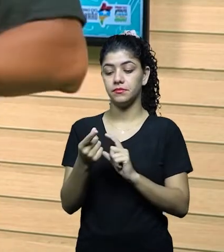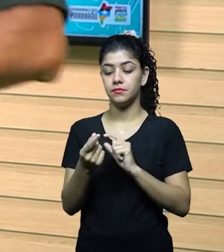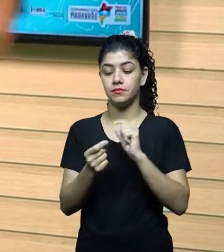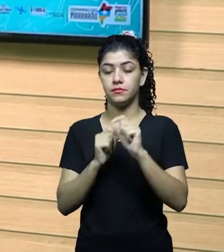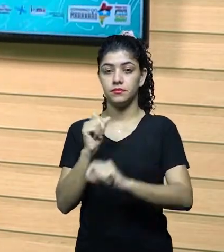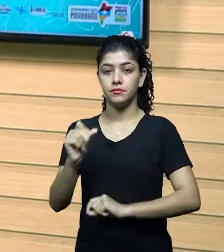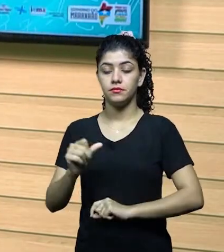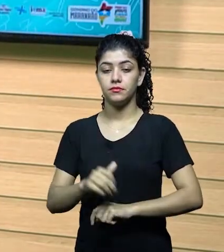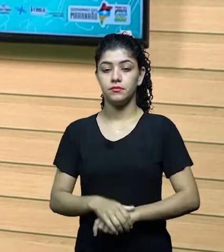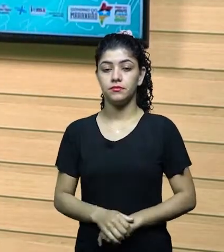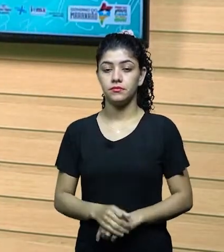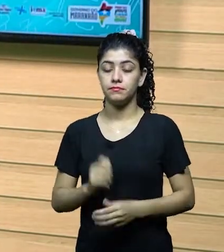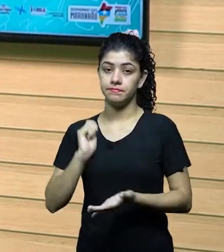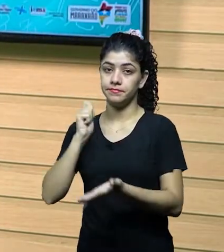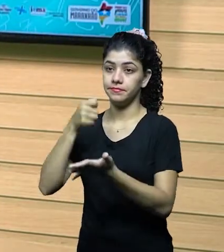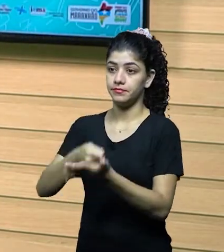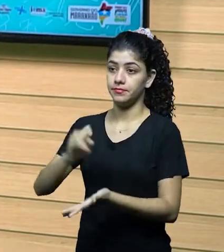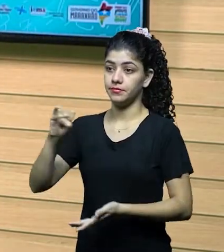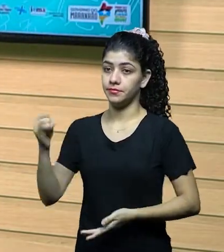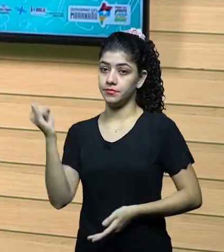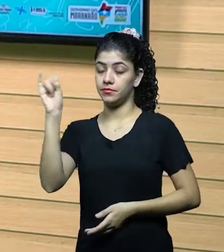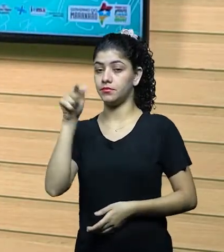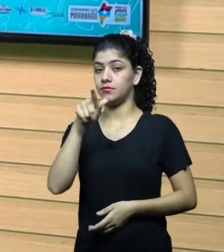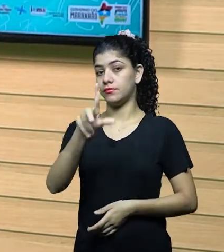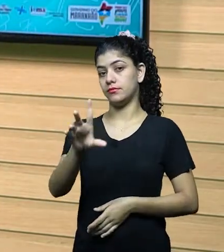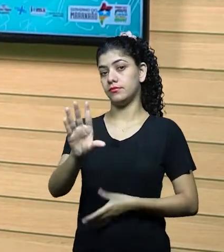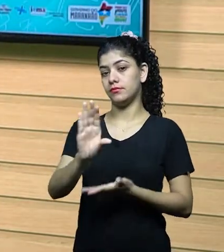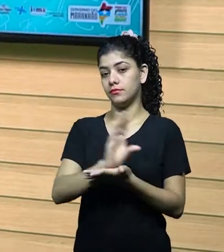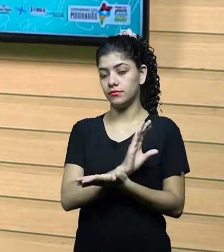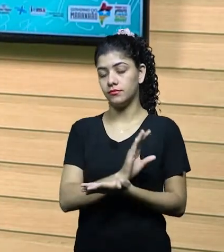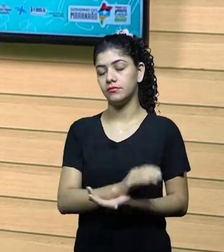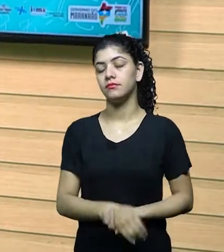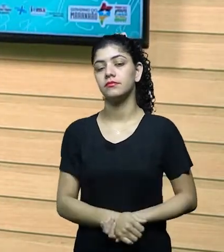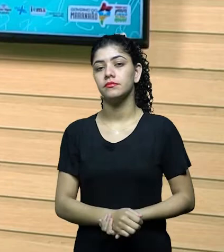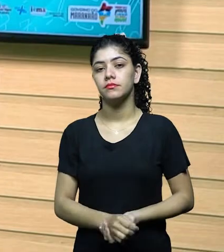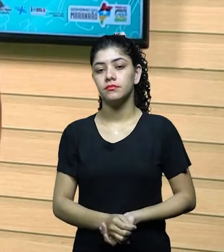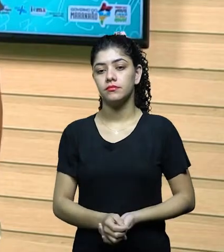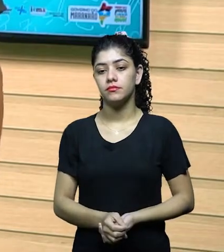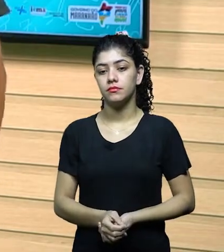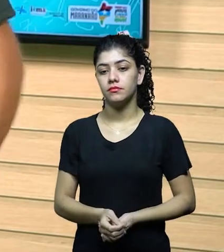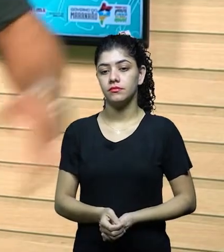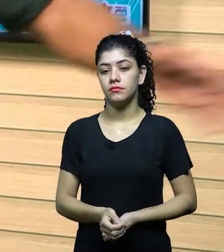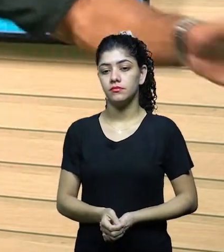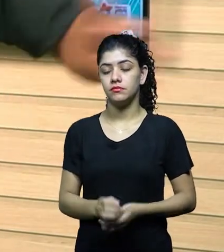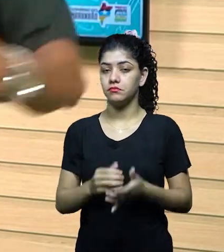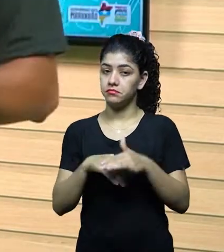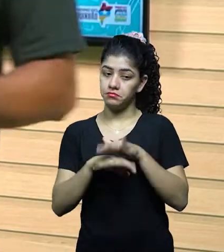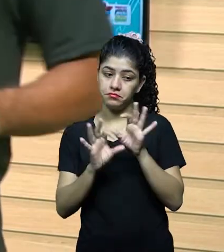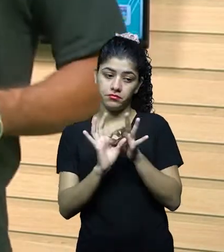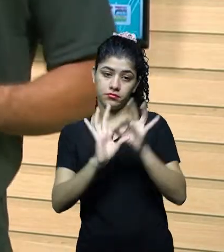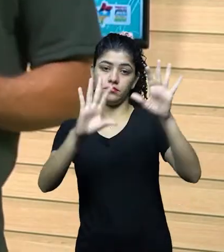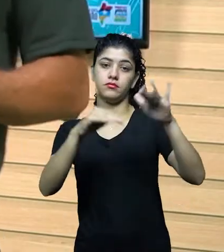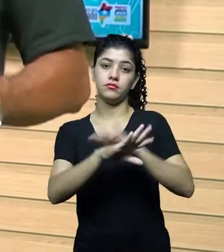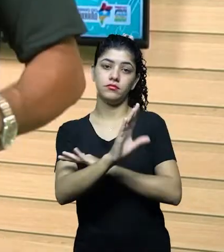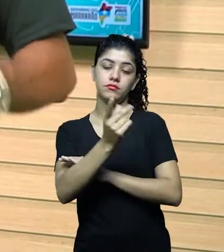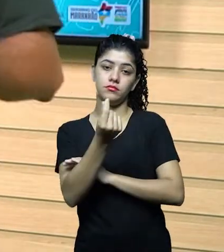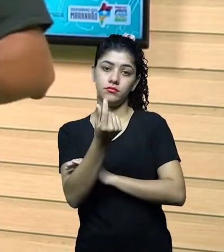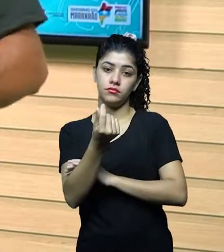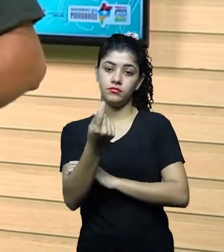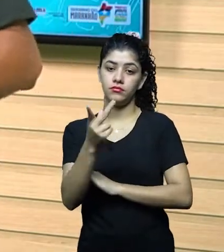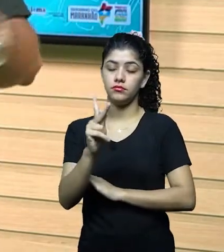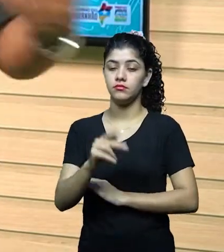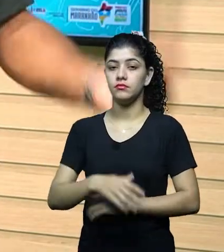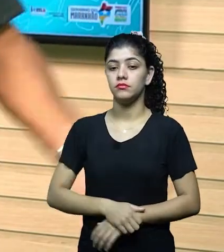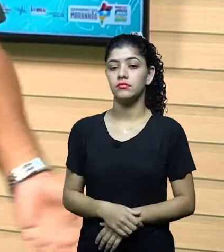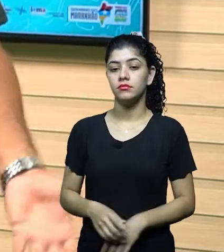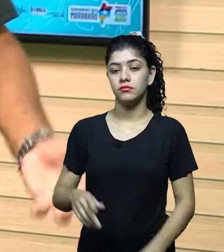desse lucro vai para pagar os juros que você recebe, pequeno, por deixar o seu dinheiro lá na conta. Então a gente chama isso